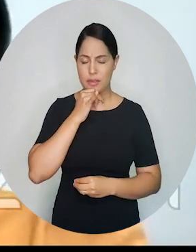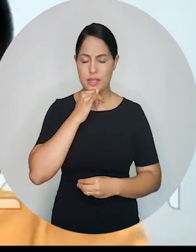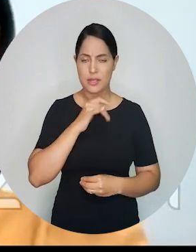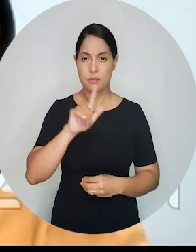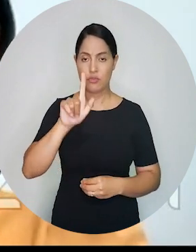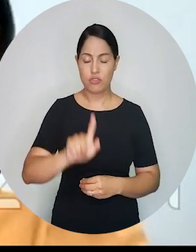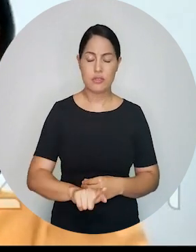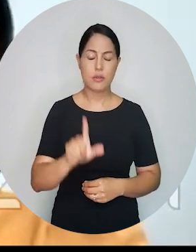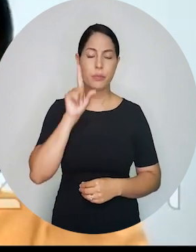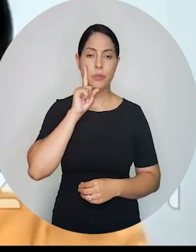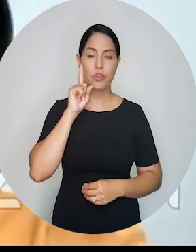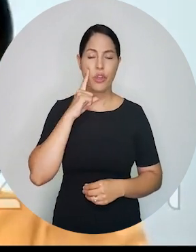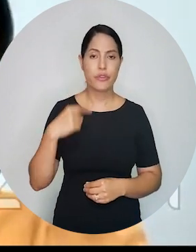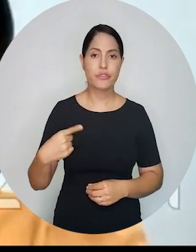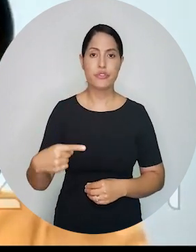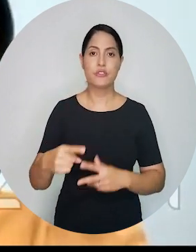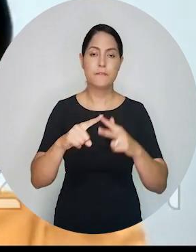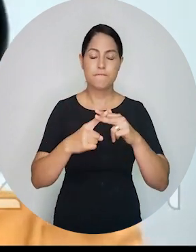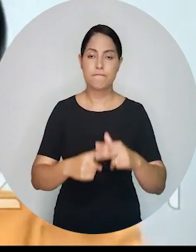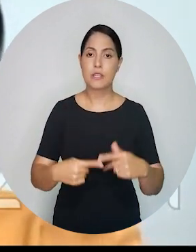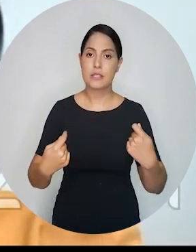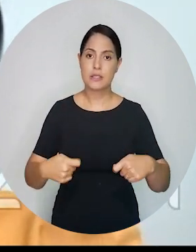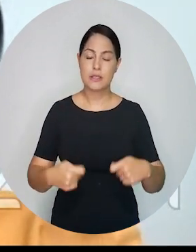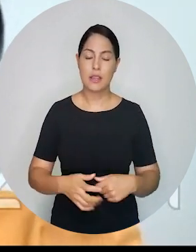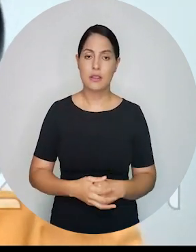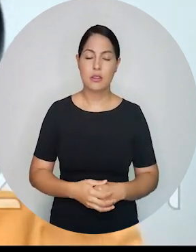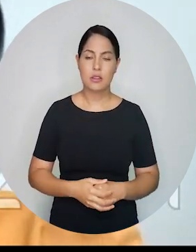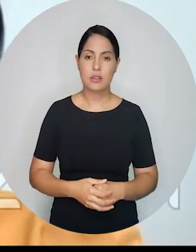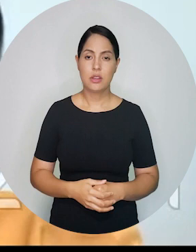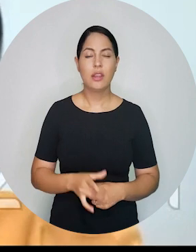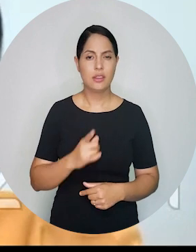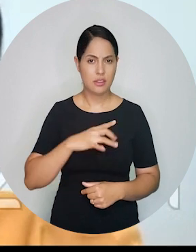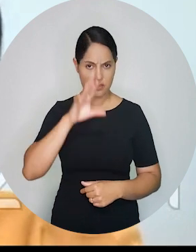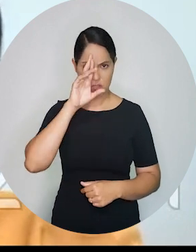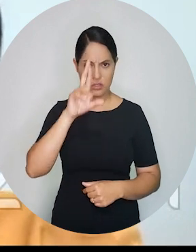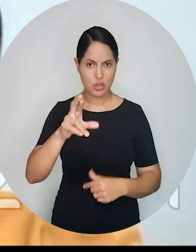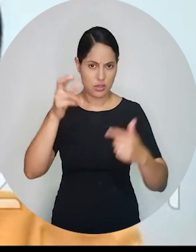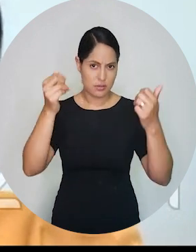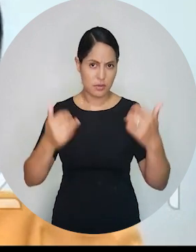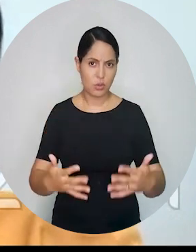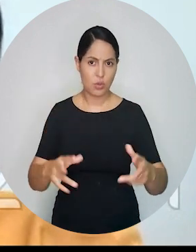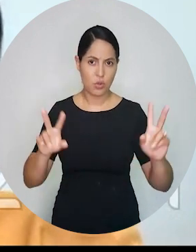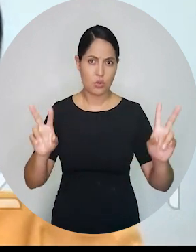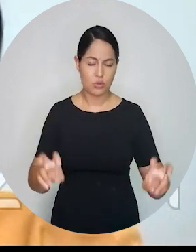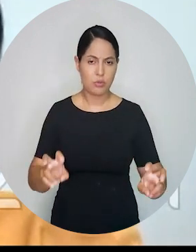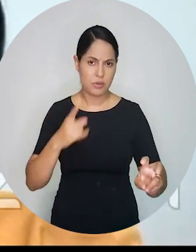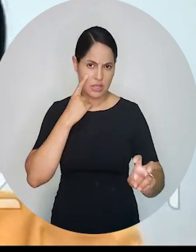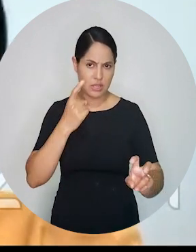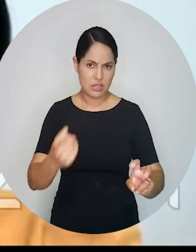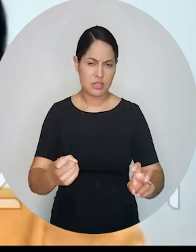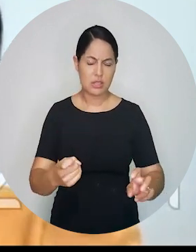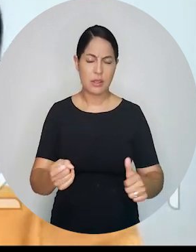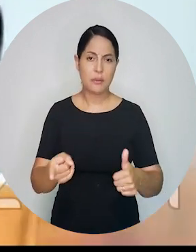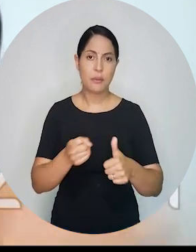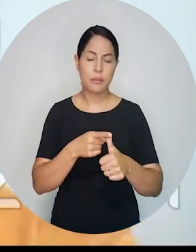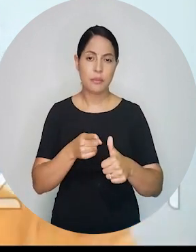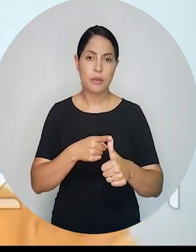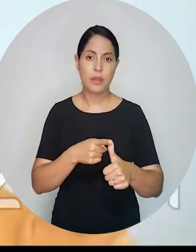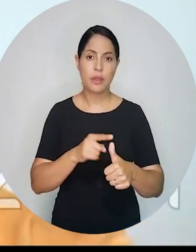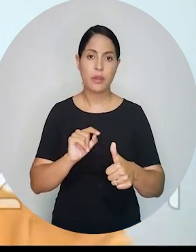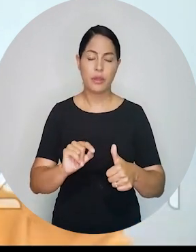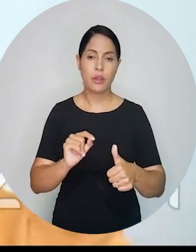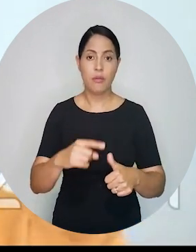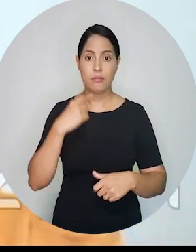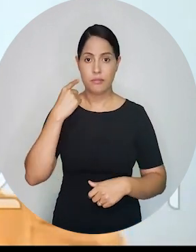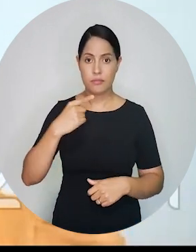da gestão, das ferramentas de gestão no dia a dia. E a senhora trouxe, assim, uns conceitos bastante